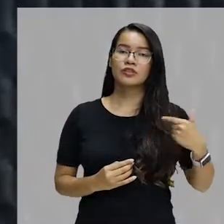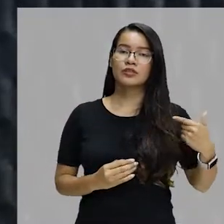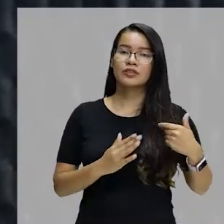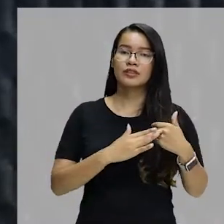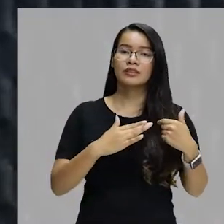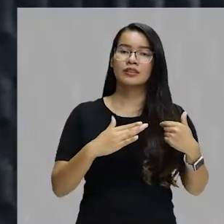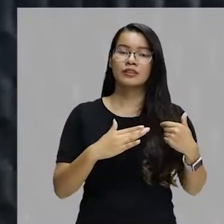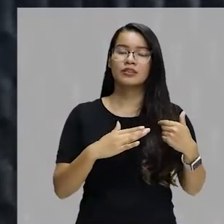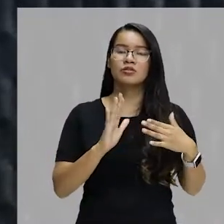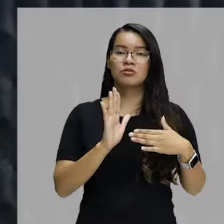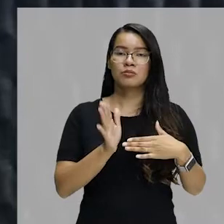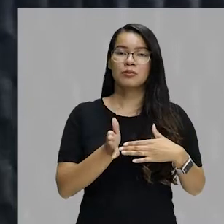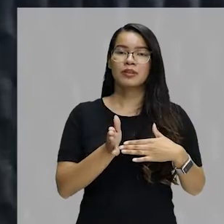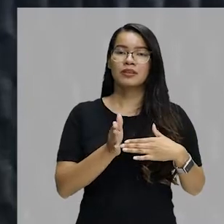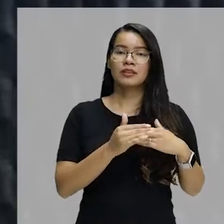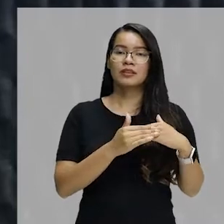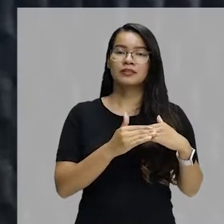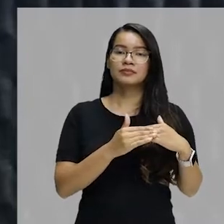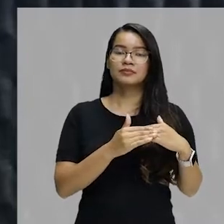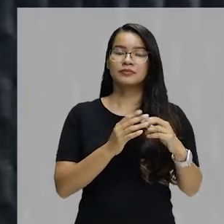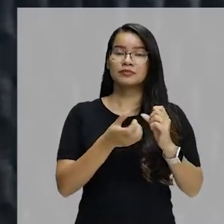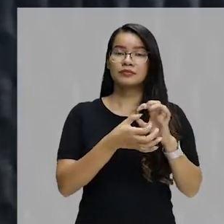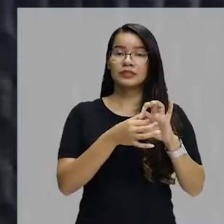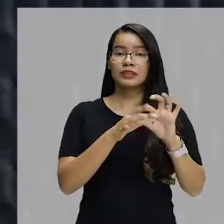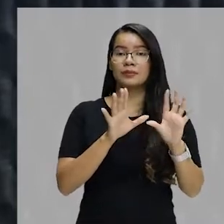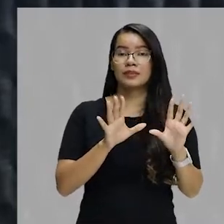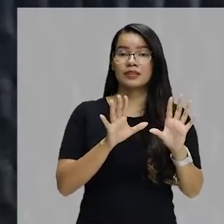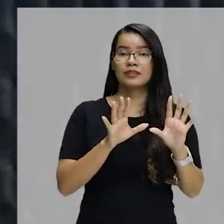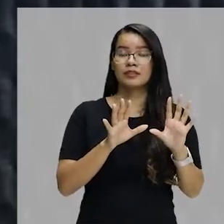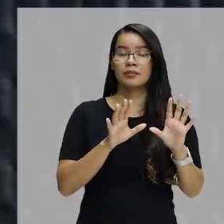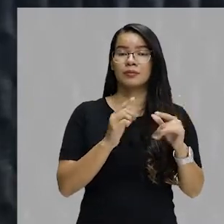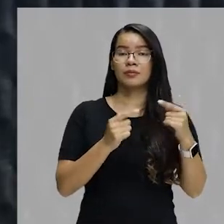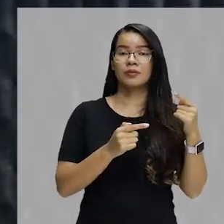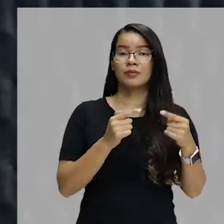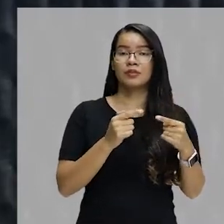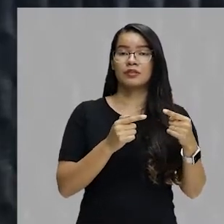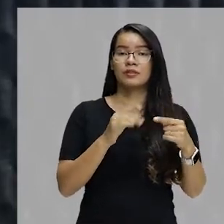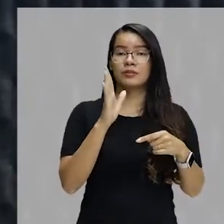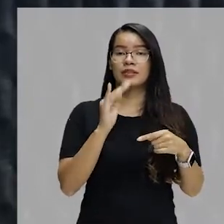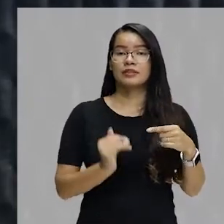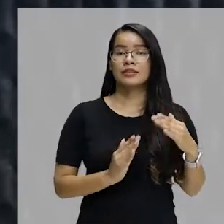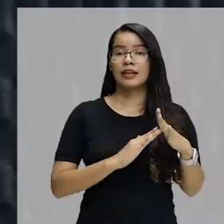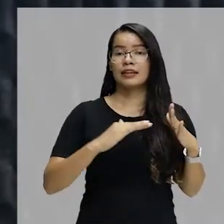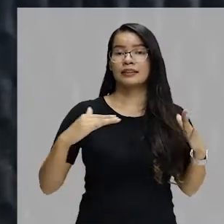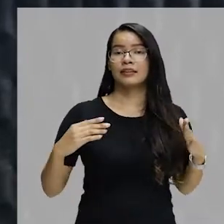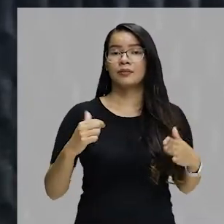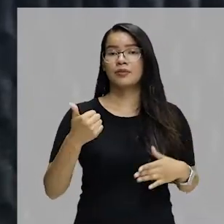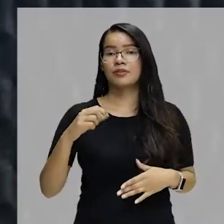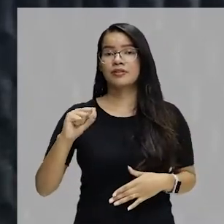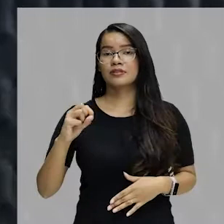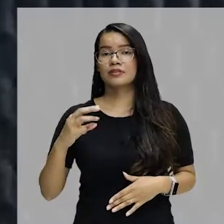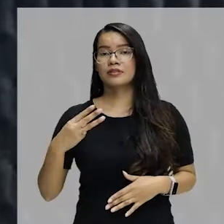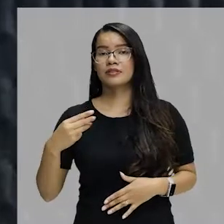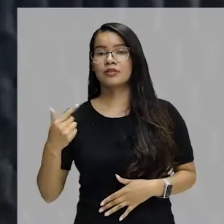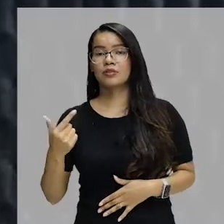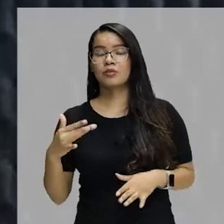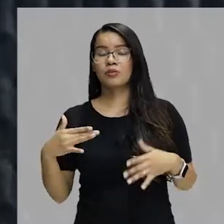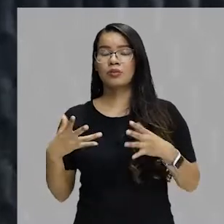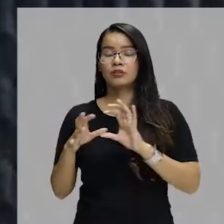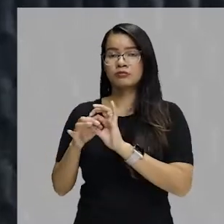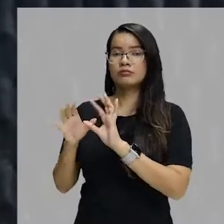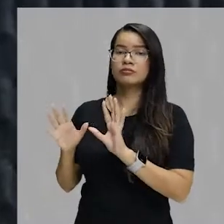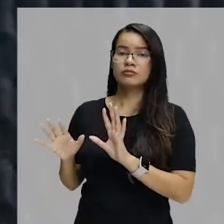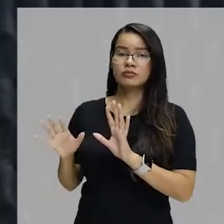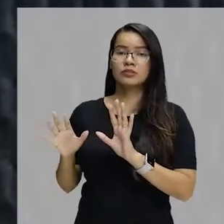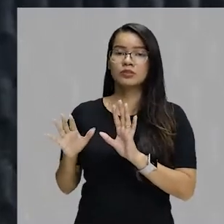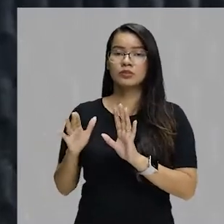de consolidação da independência política brasileira, até 1831, momento da abdicação política